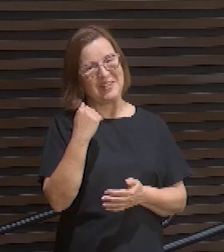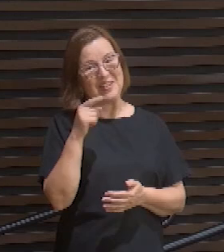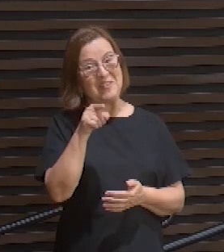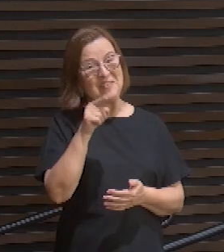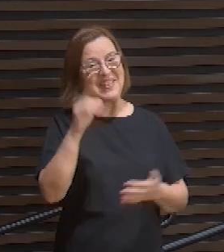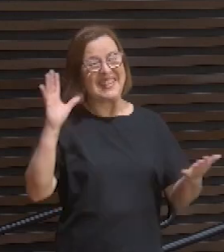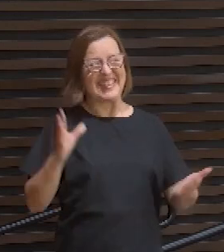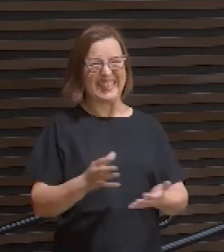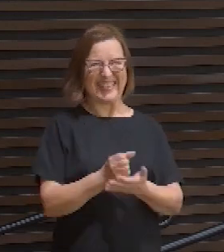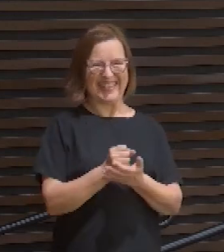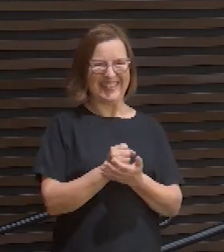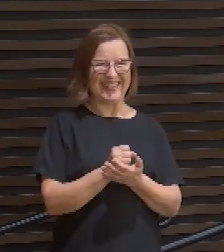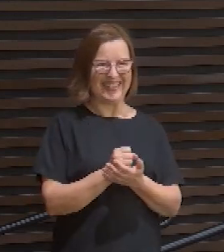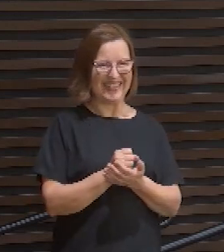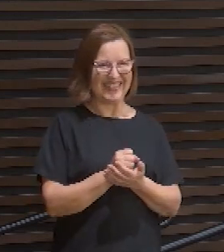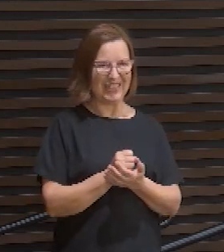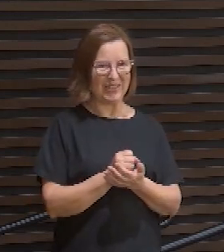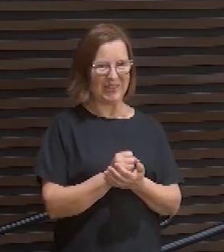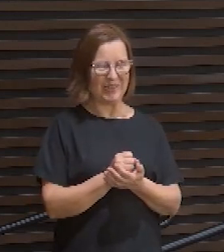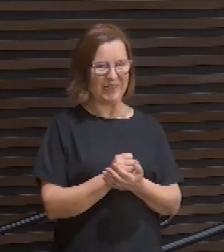salvo.